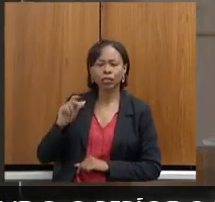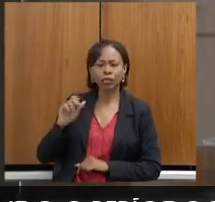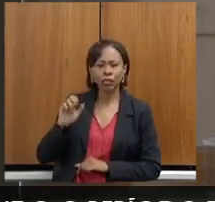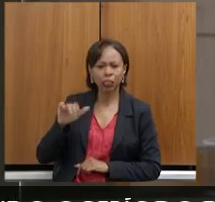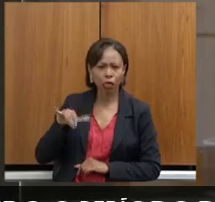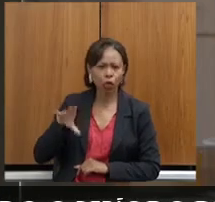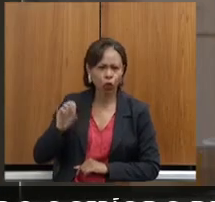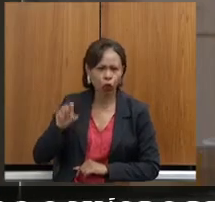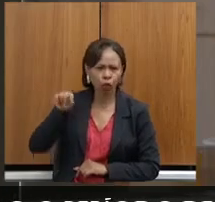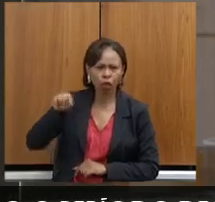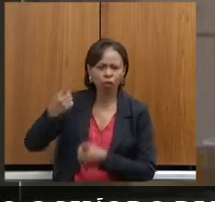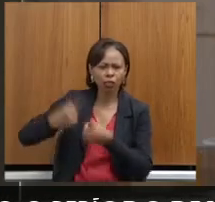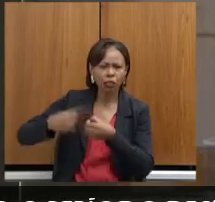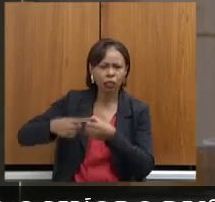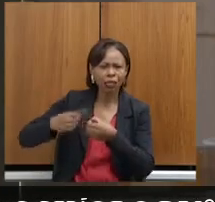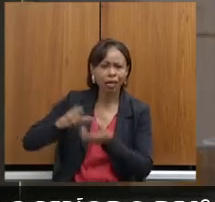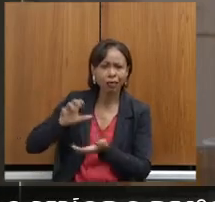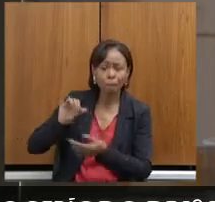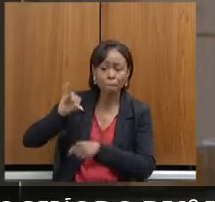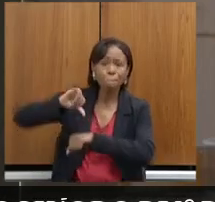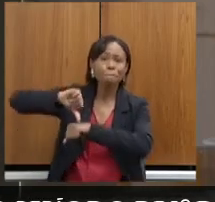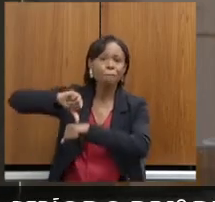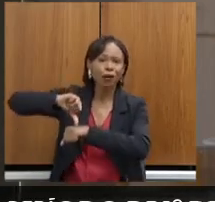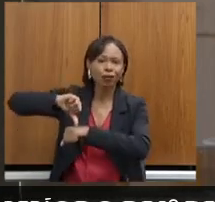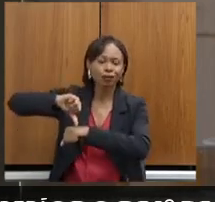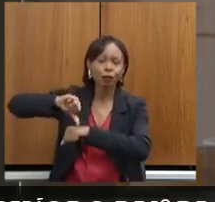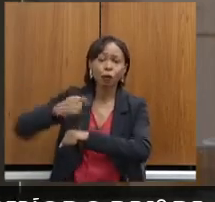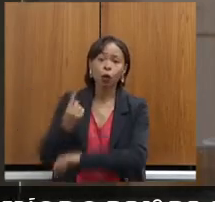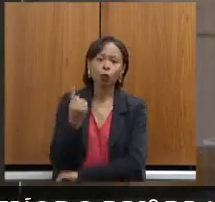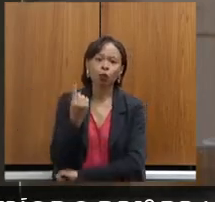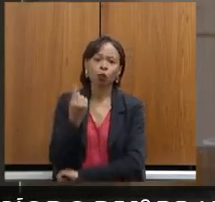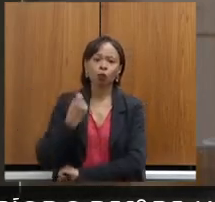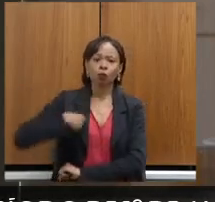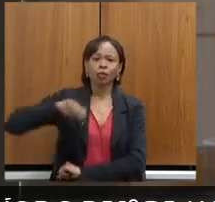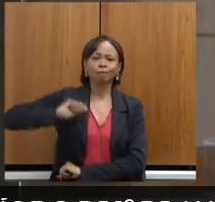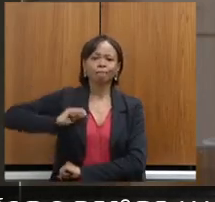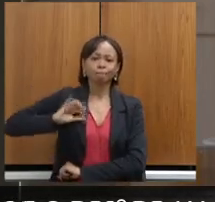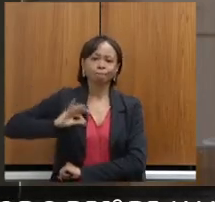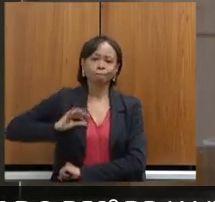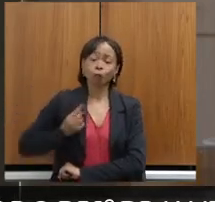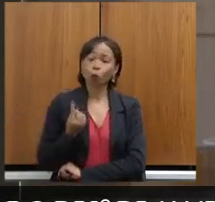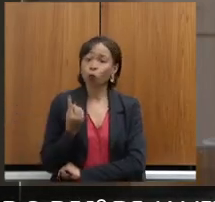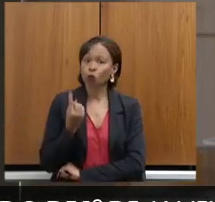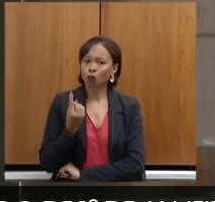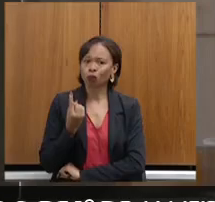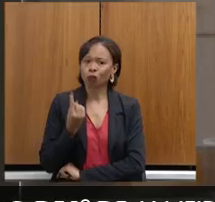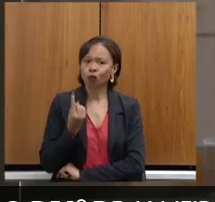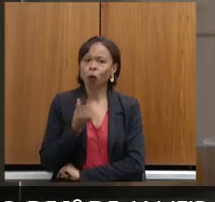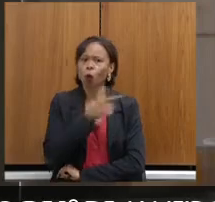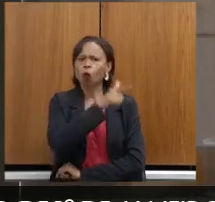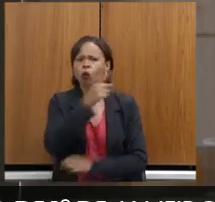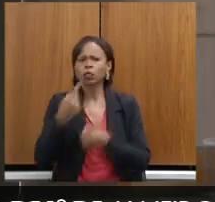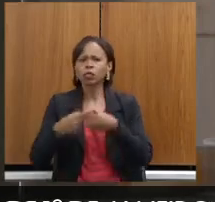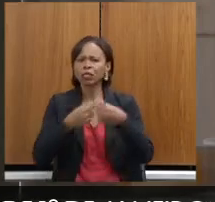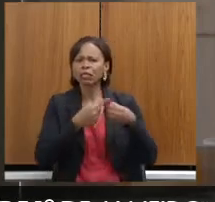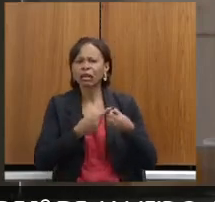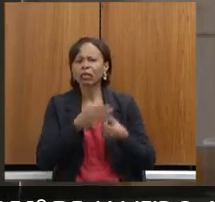cidade Polo importante com um delegado de polícia só e nós temos cidade que tem 60 ou ocorrências